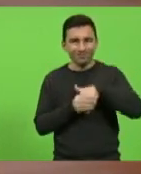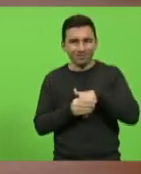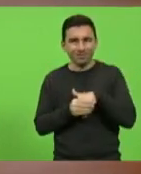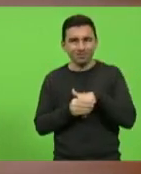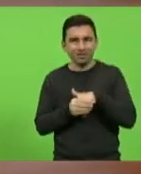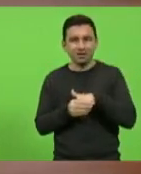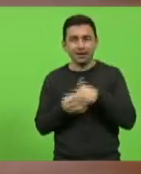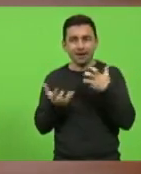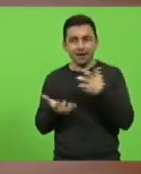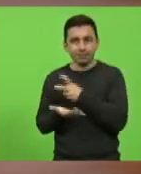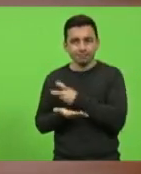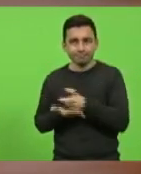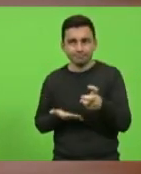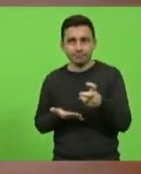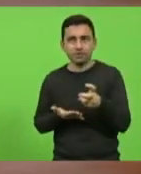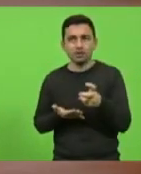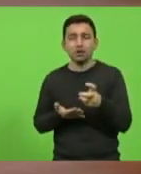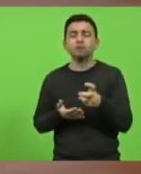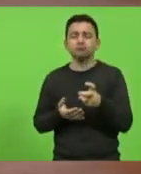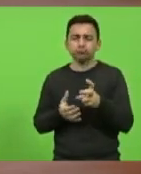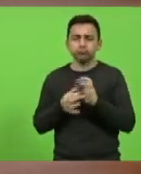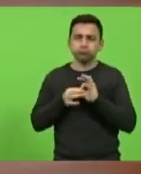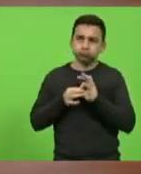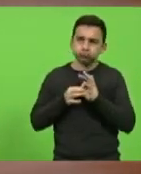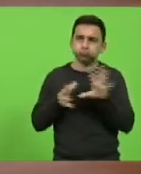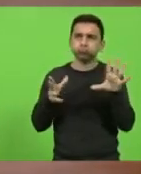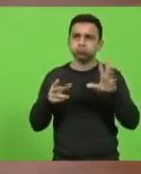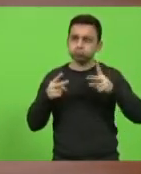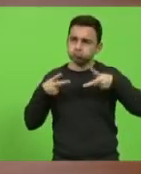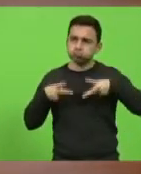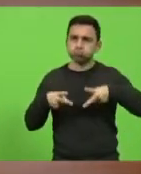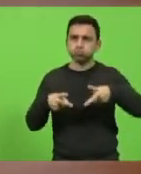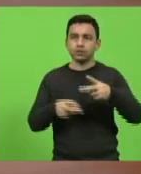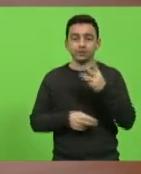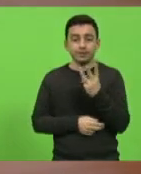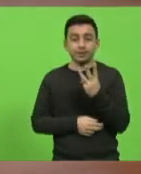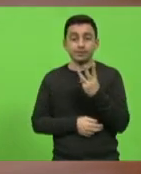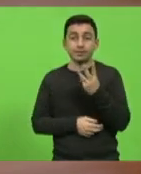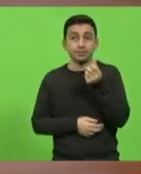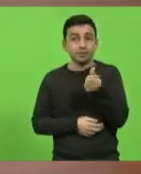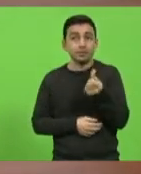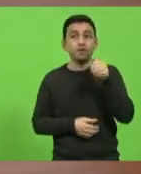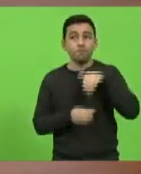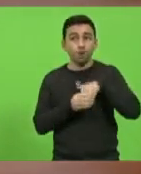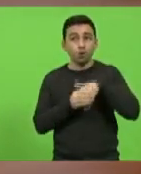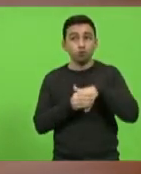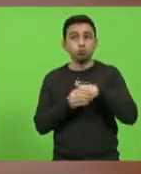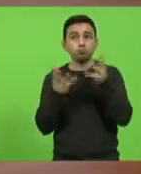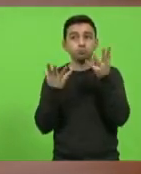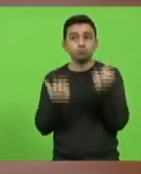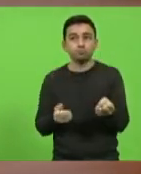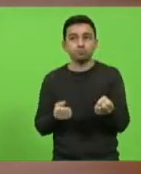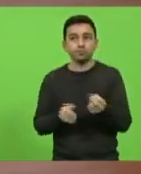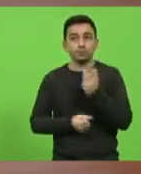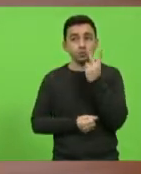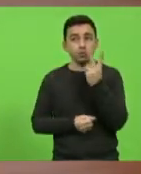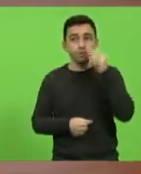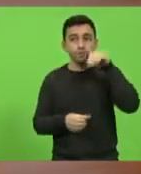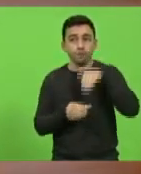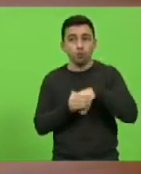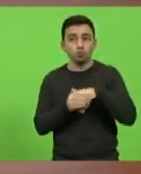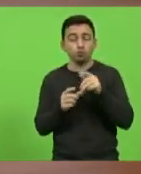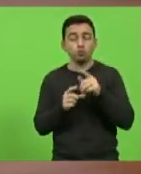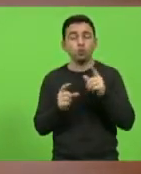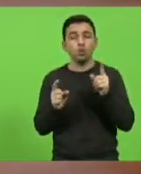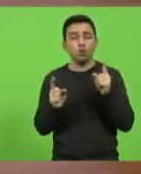impeachment, autorizou a continuidade do processo com 36 votos favoráveis, dois votos contrários,